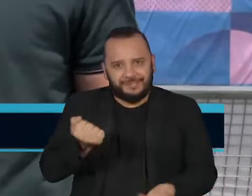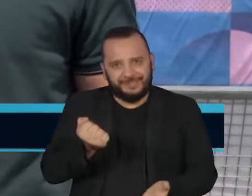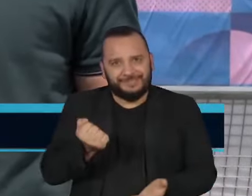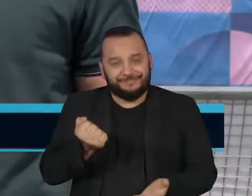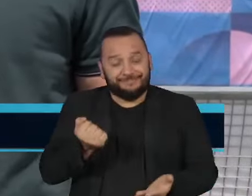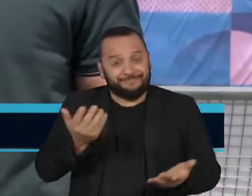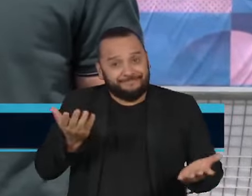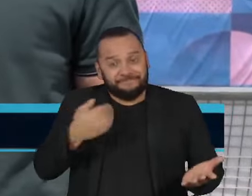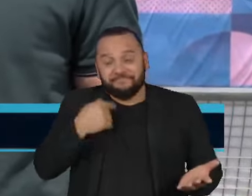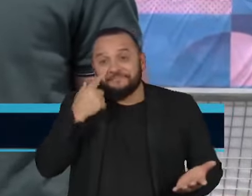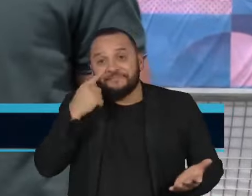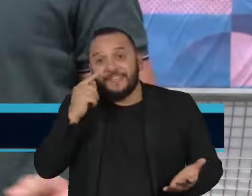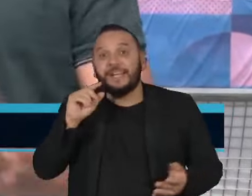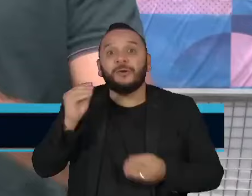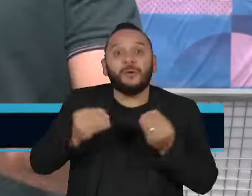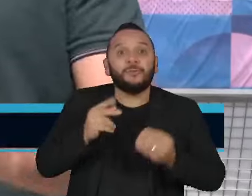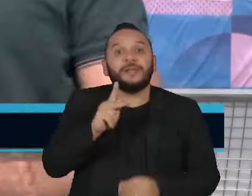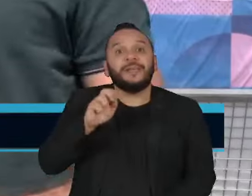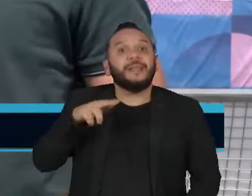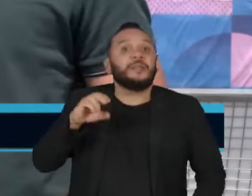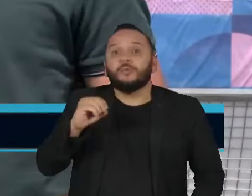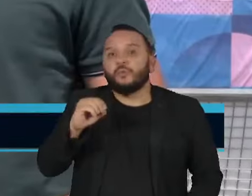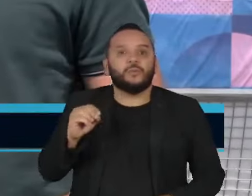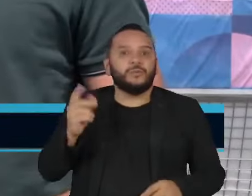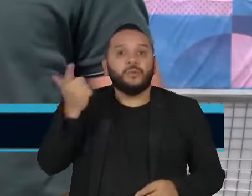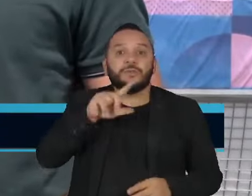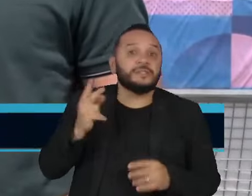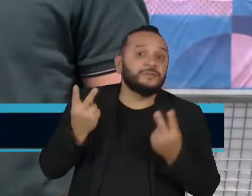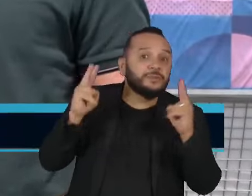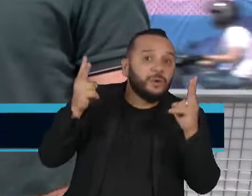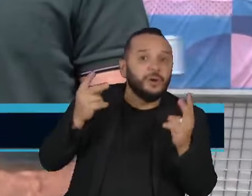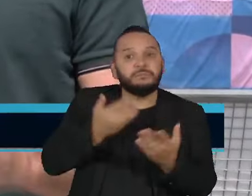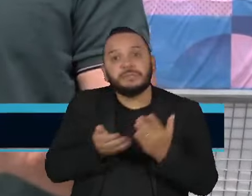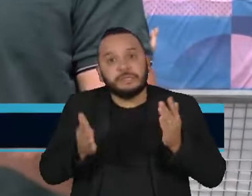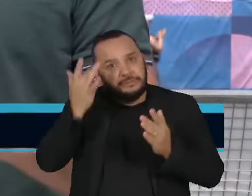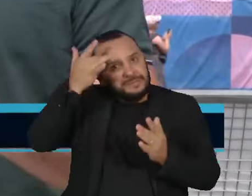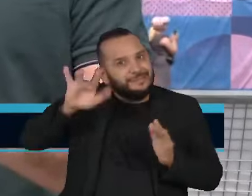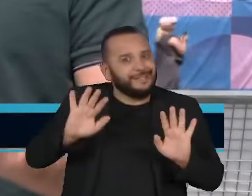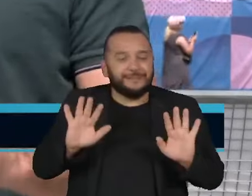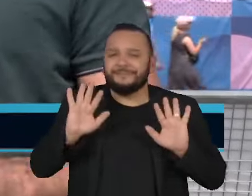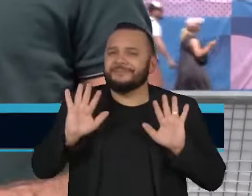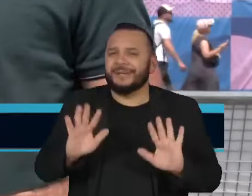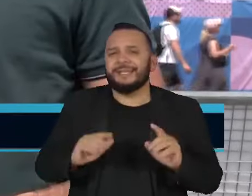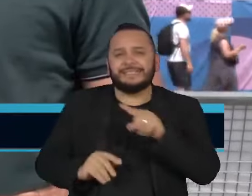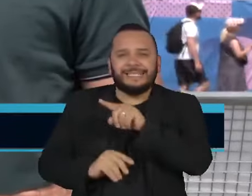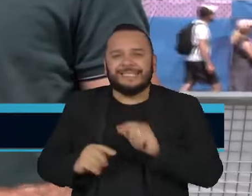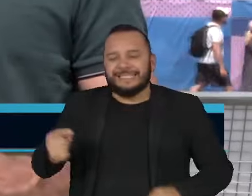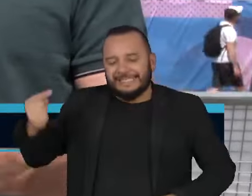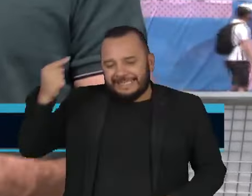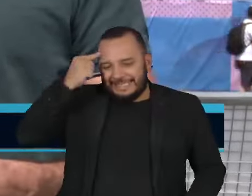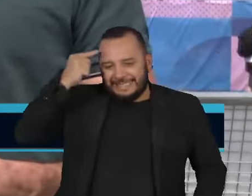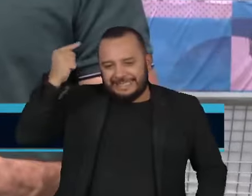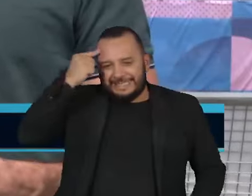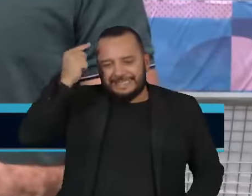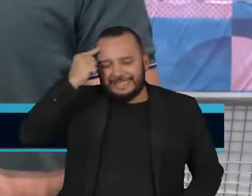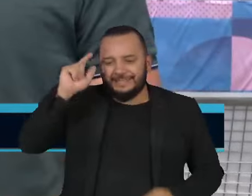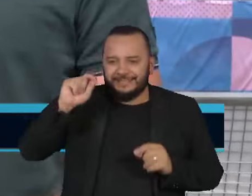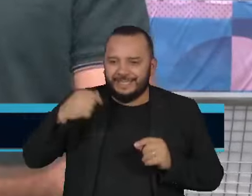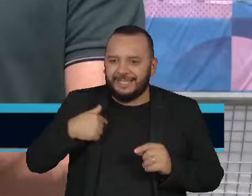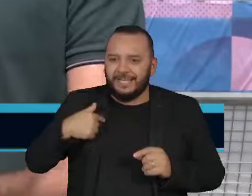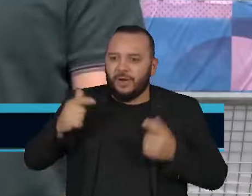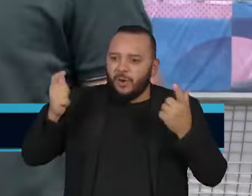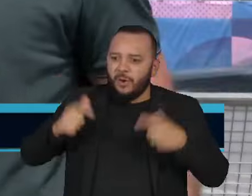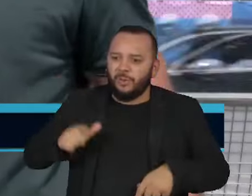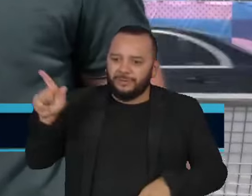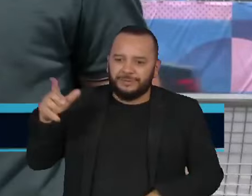impossível saber onde queno vai chegar mas as palavras dele não deixam dúvida Não esquece um minuto sequer De onde veio